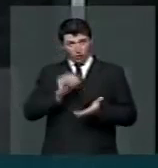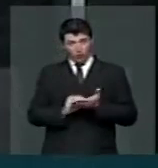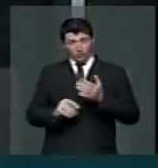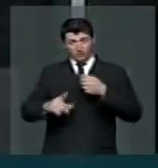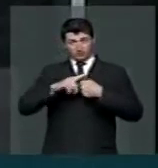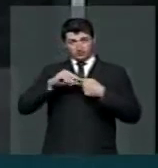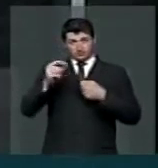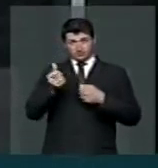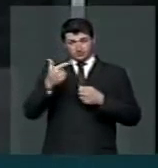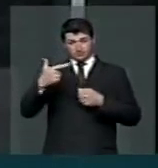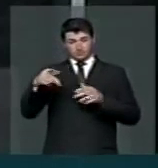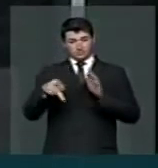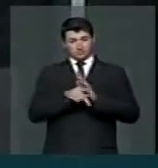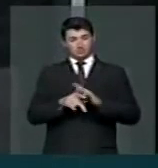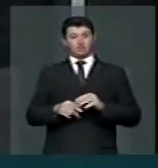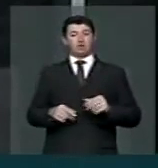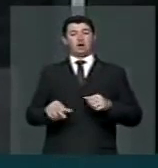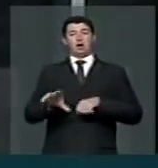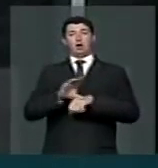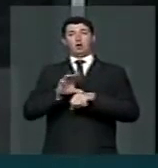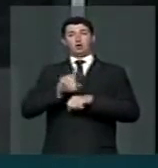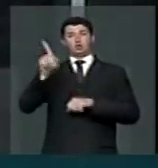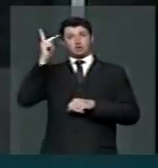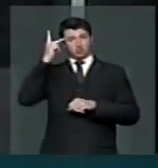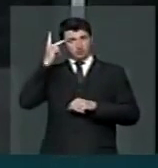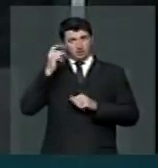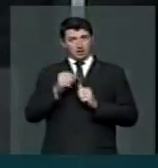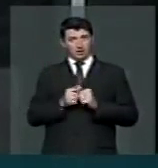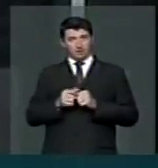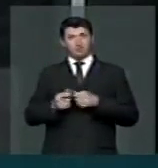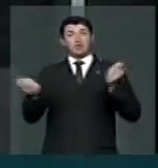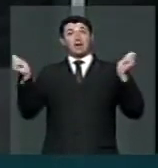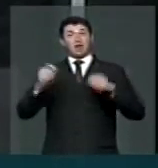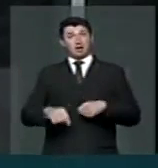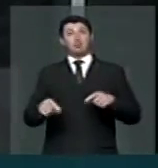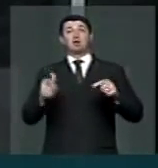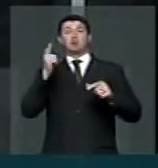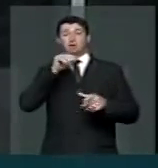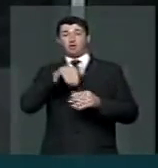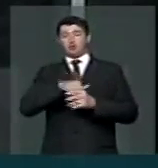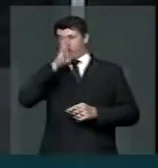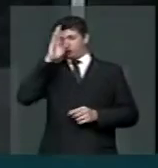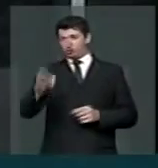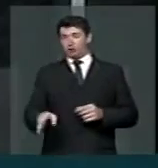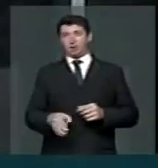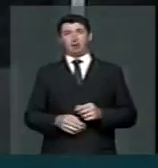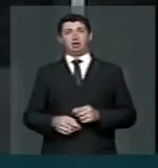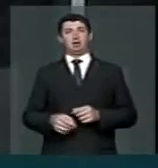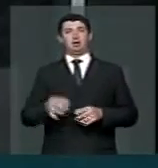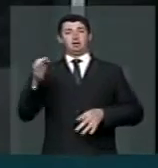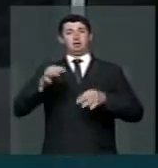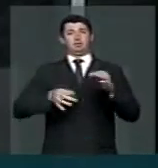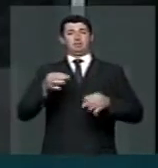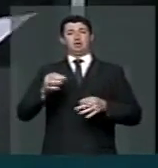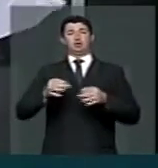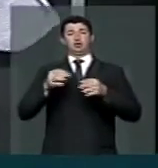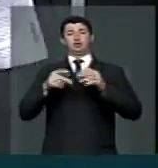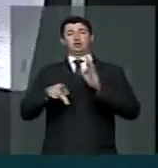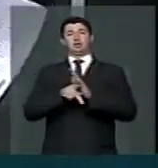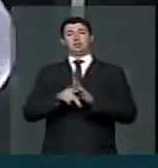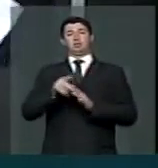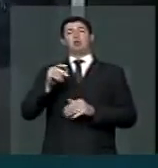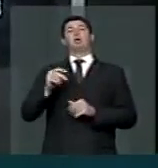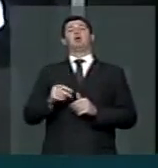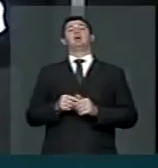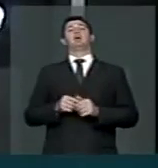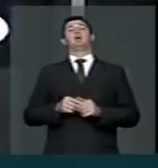artigo 62 da Constituição do Estado de São Paulo a possibilidade de eleições diretas para os órgãos diretivos dos tribunais